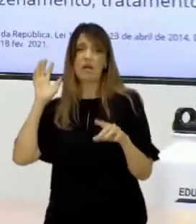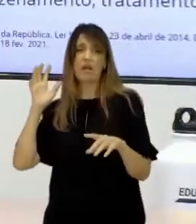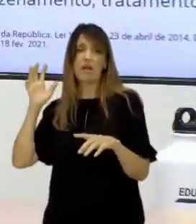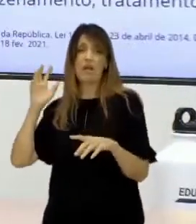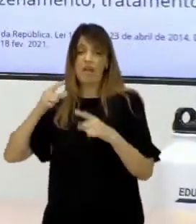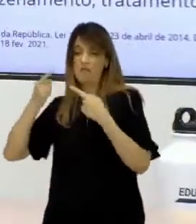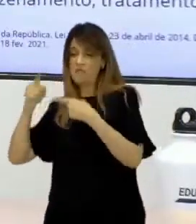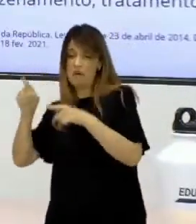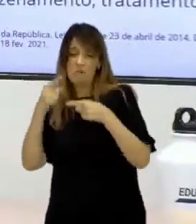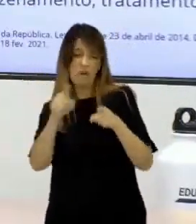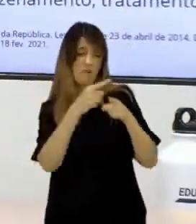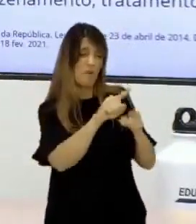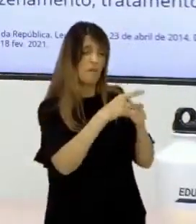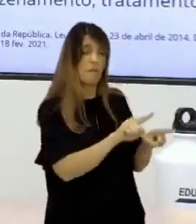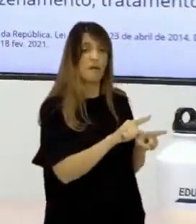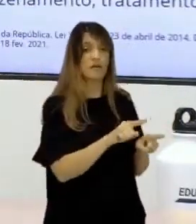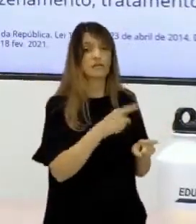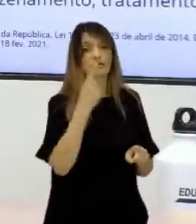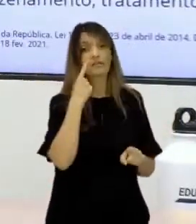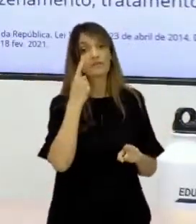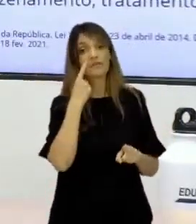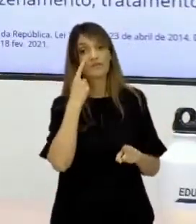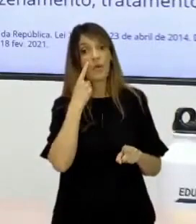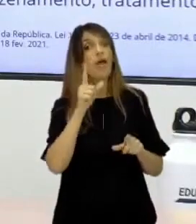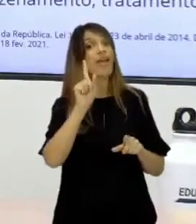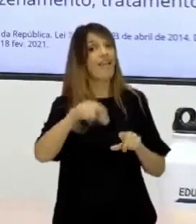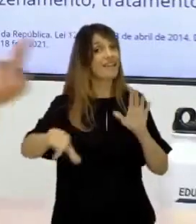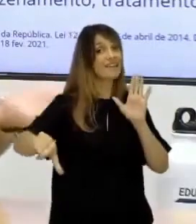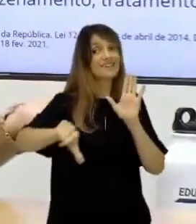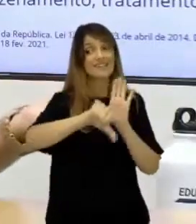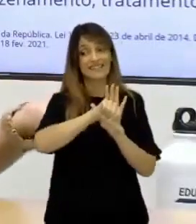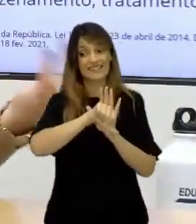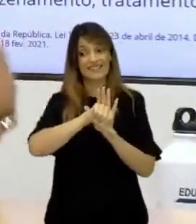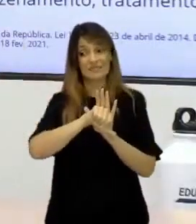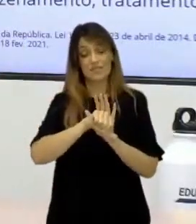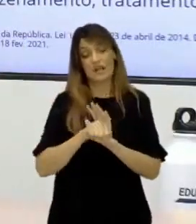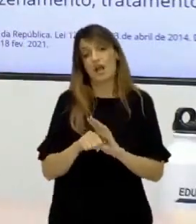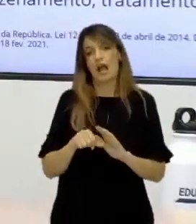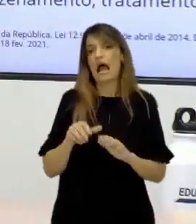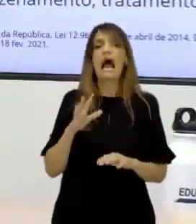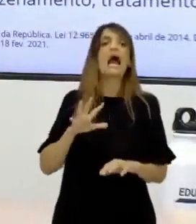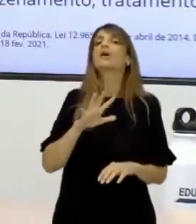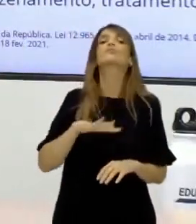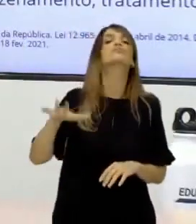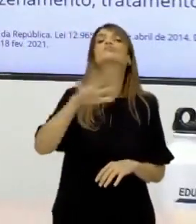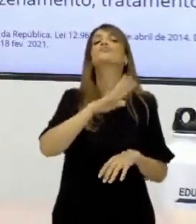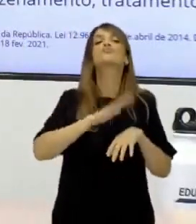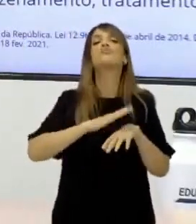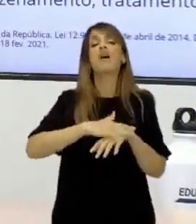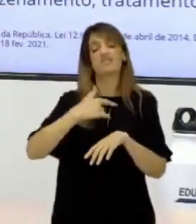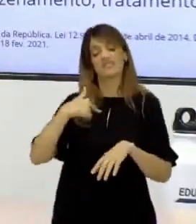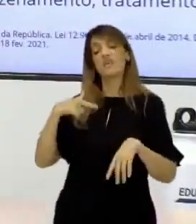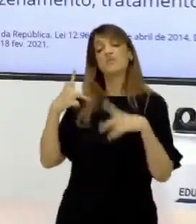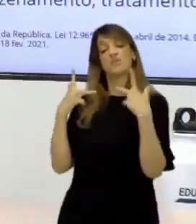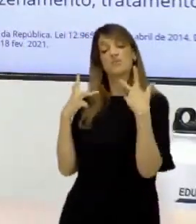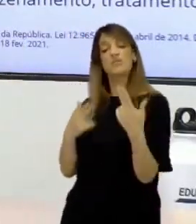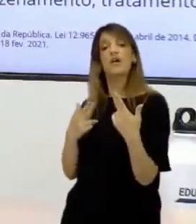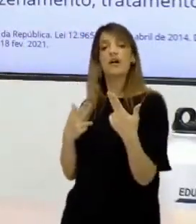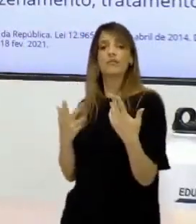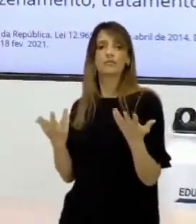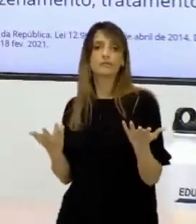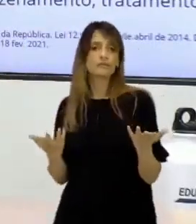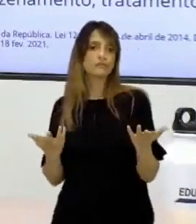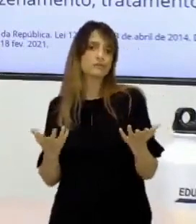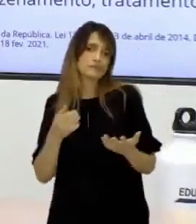de pessoas cometendo esse crime. Ah, mas se todo mundo faz, por que eu não posso fazer? Volta aquela história. Sabe